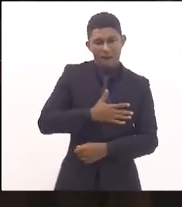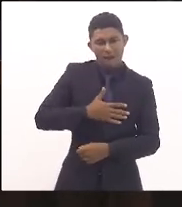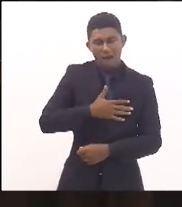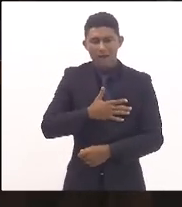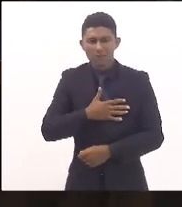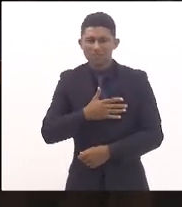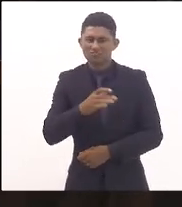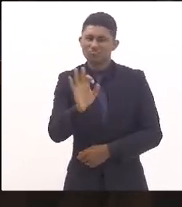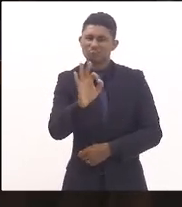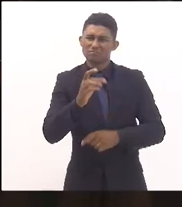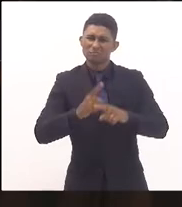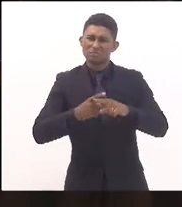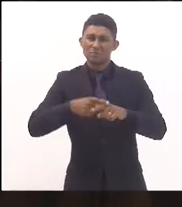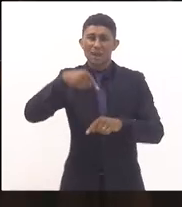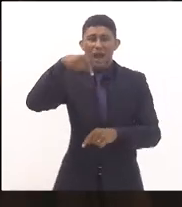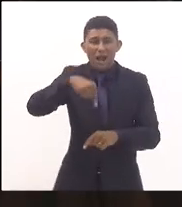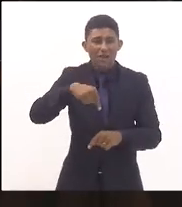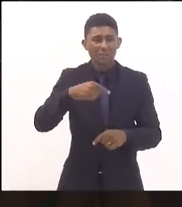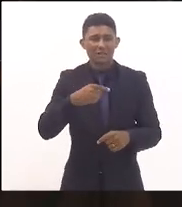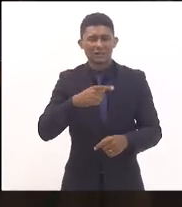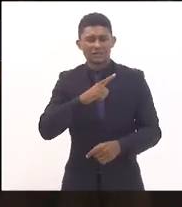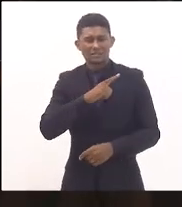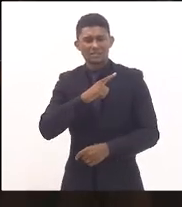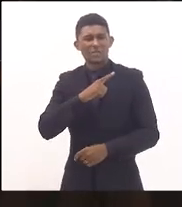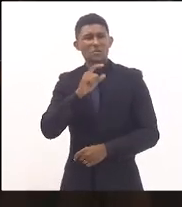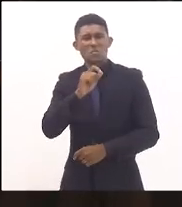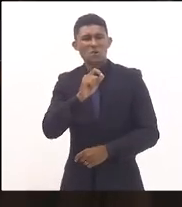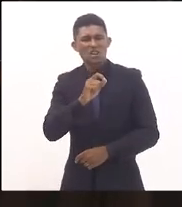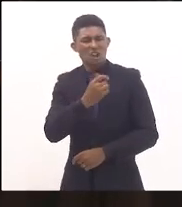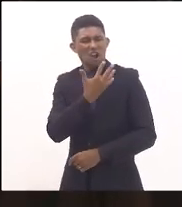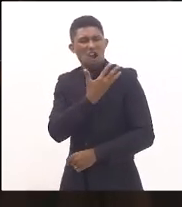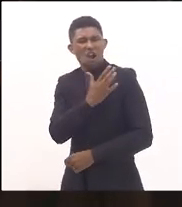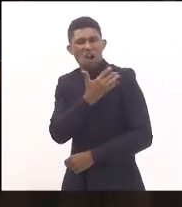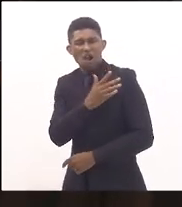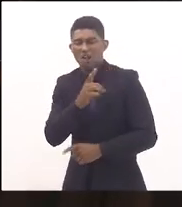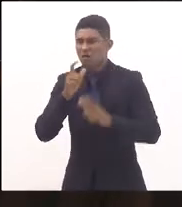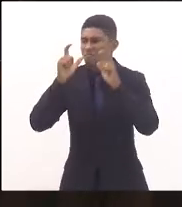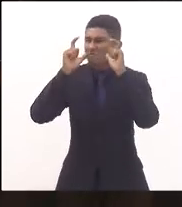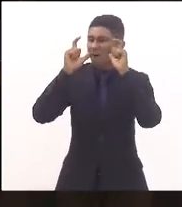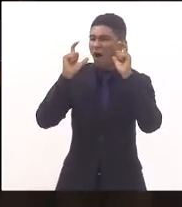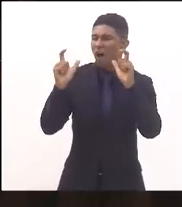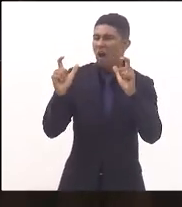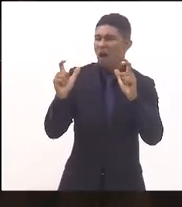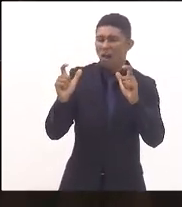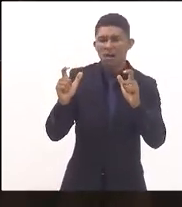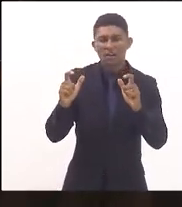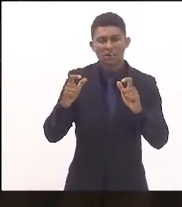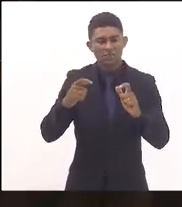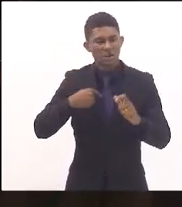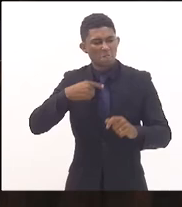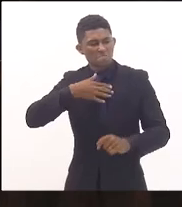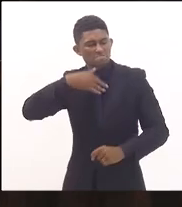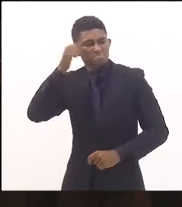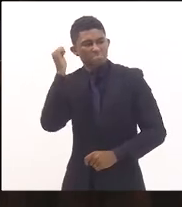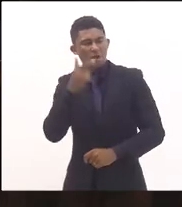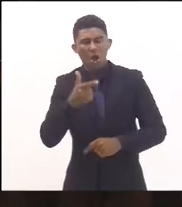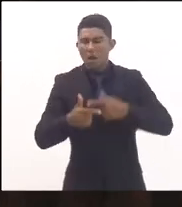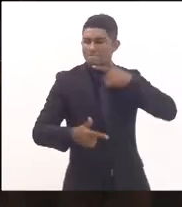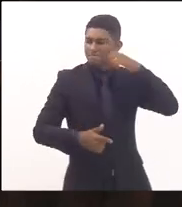ganância arrogância a prepotência a validade vem predominando